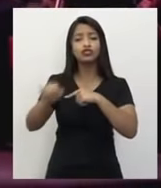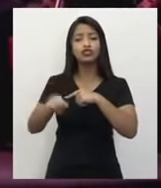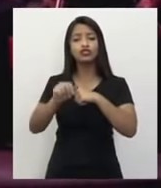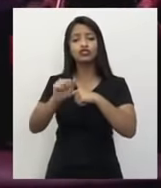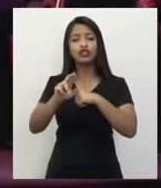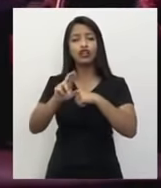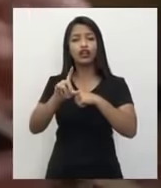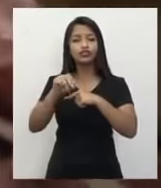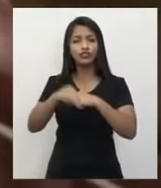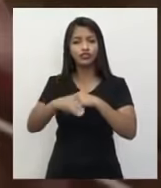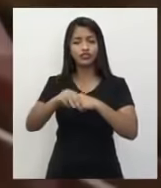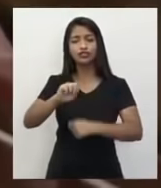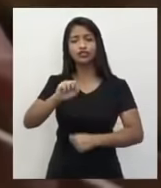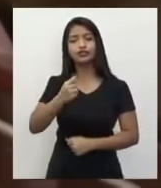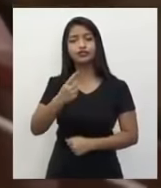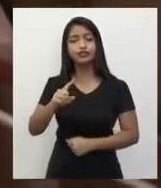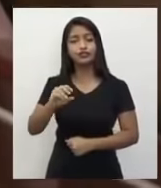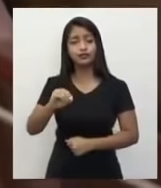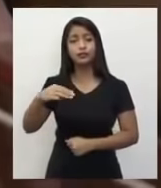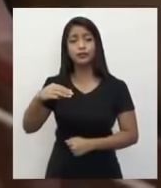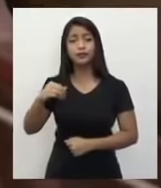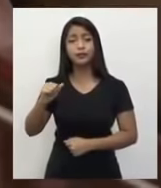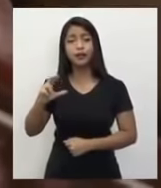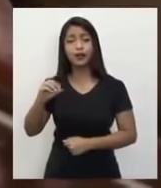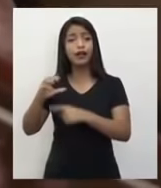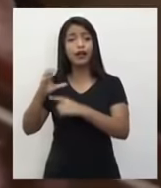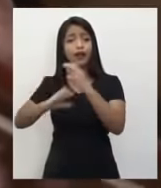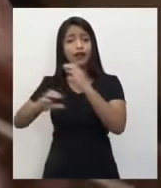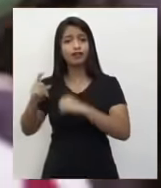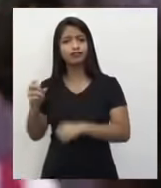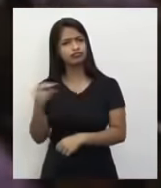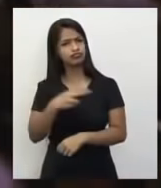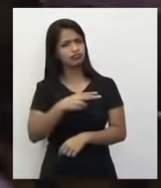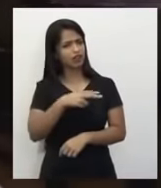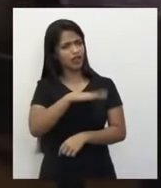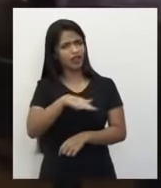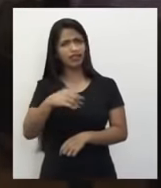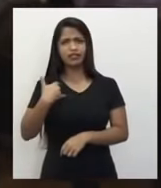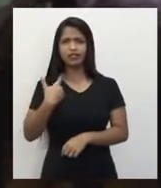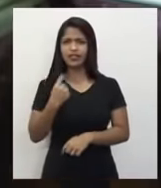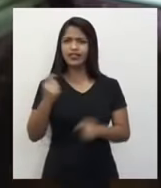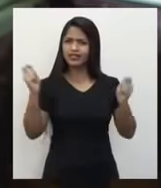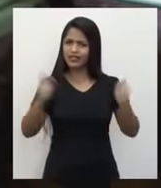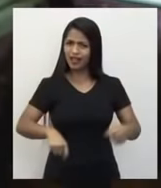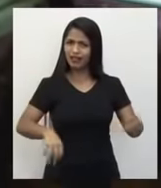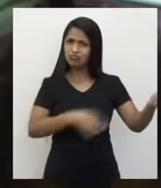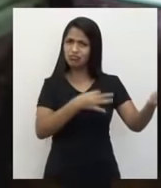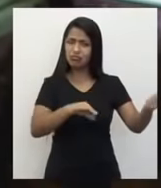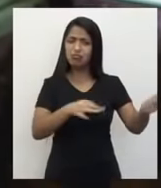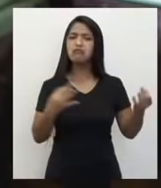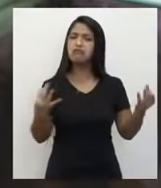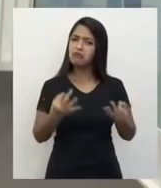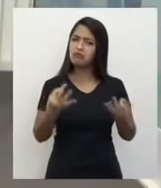essas meninas estão vendo que criança de 10 anos pode tocar violino de um jeito perfeito.